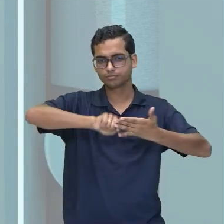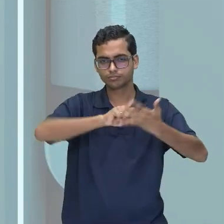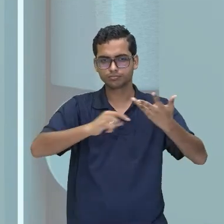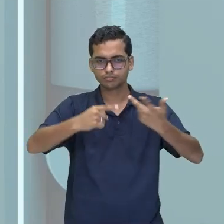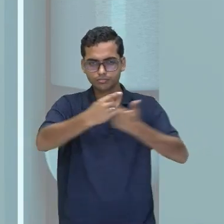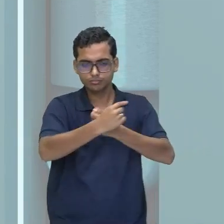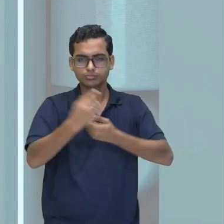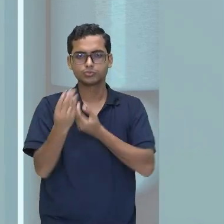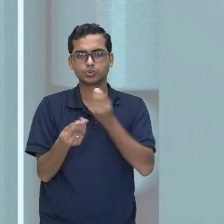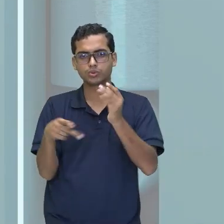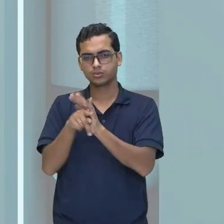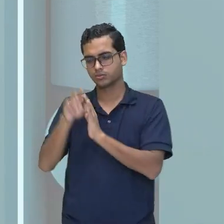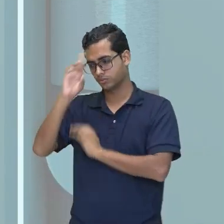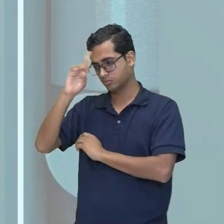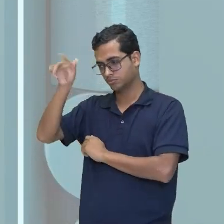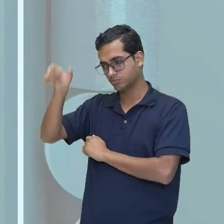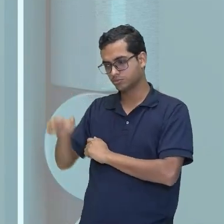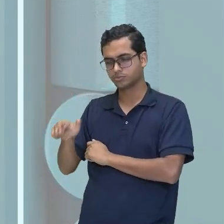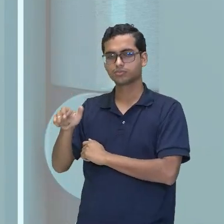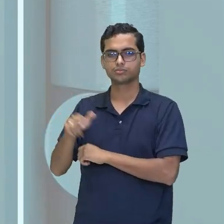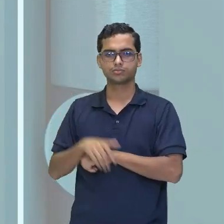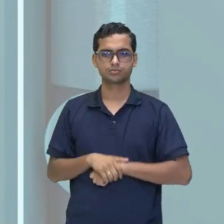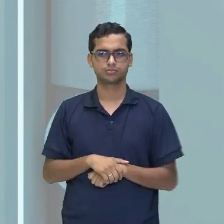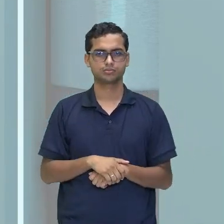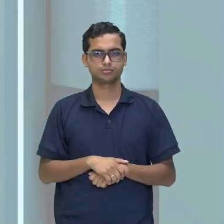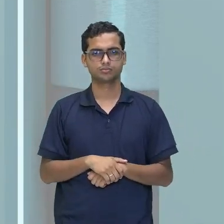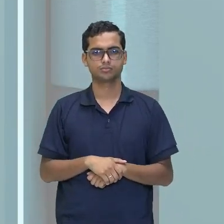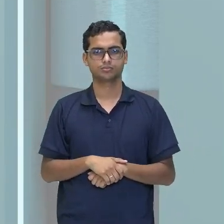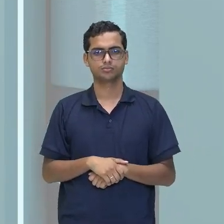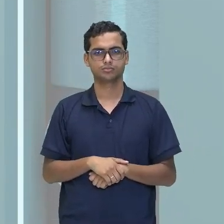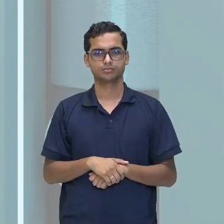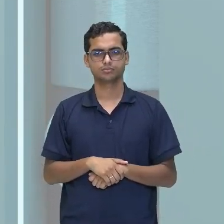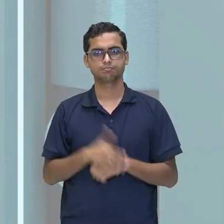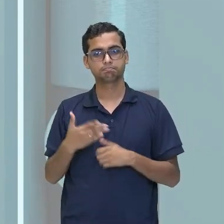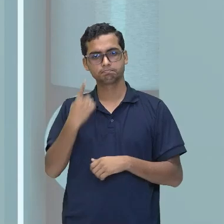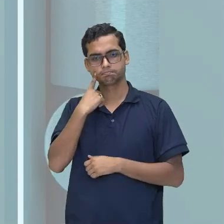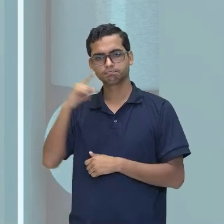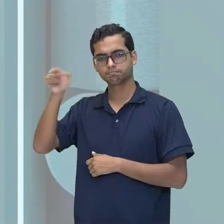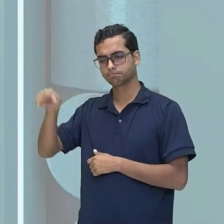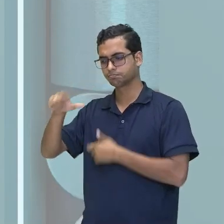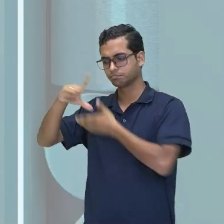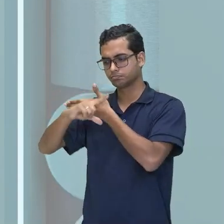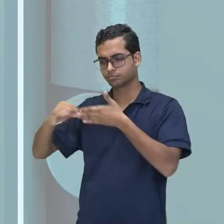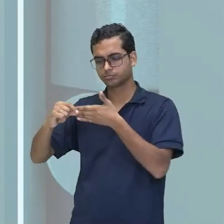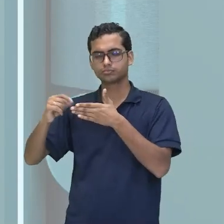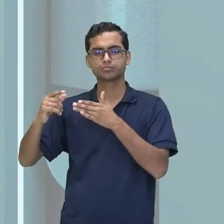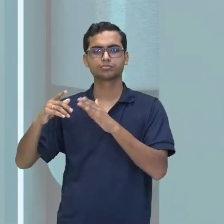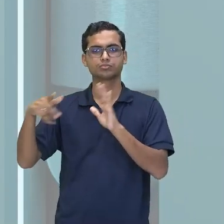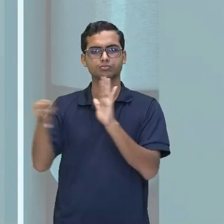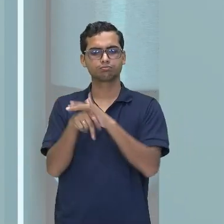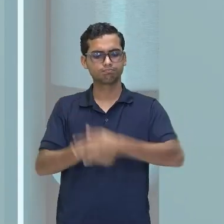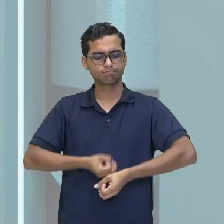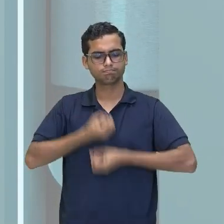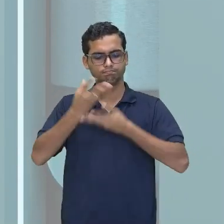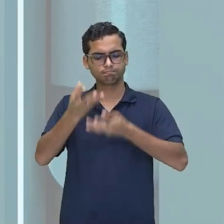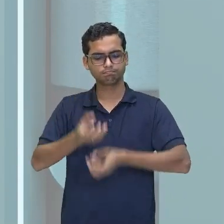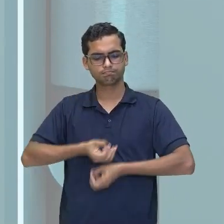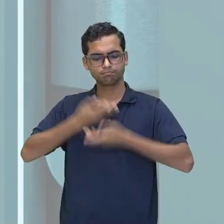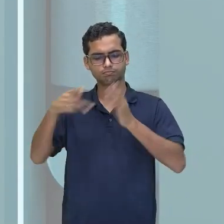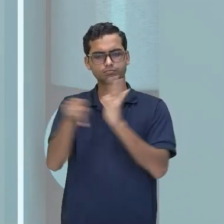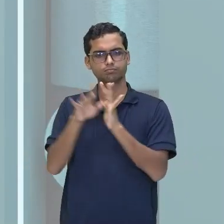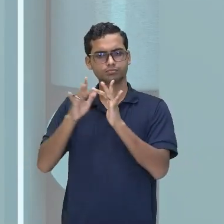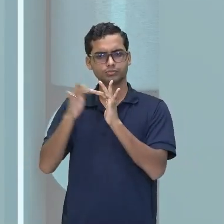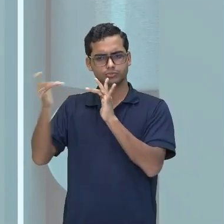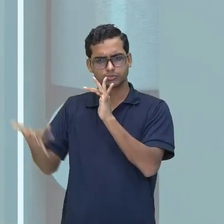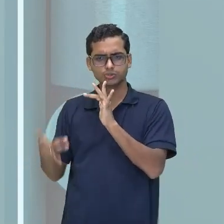sendo seu mestre. Então Camões é o poeta lá do classicismo que contou